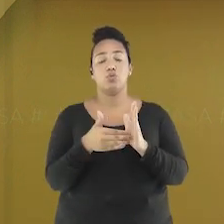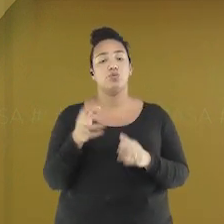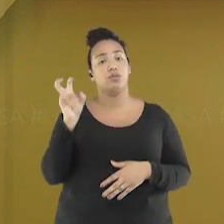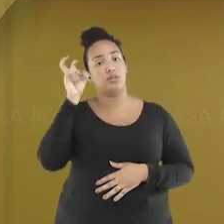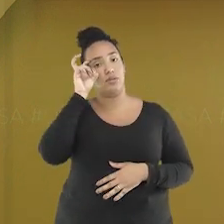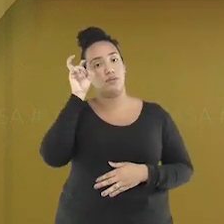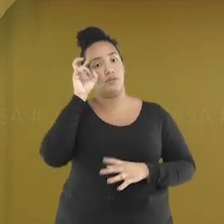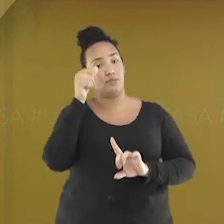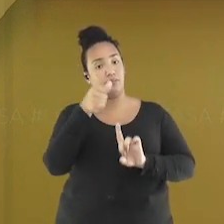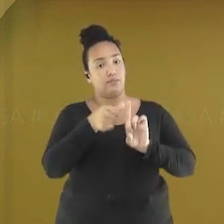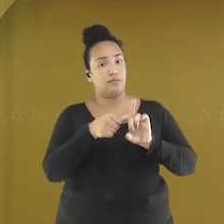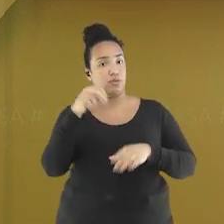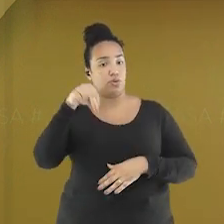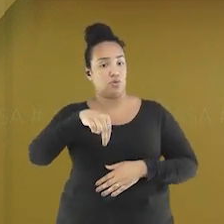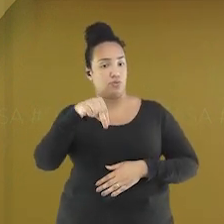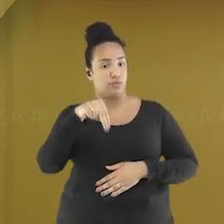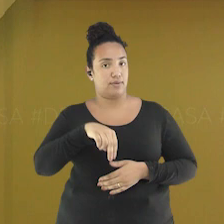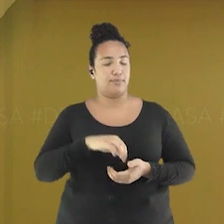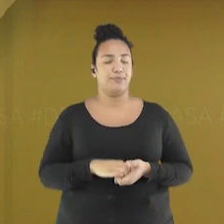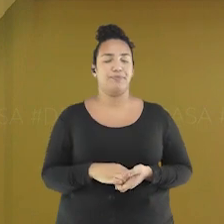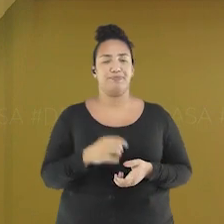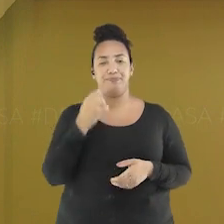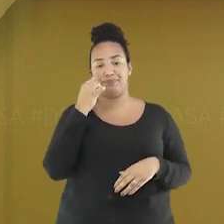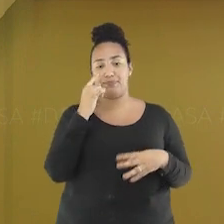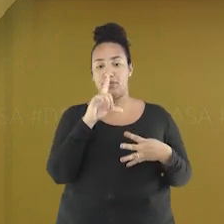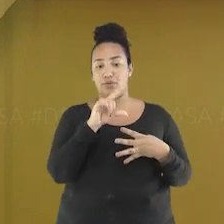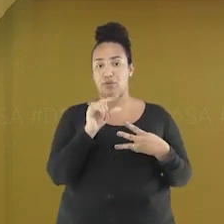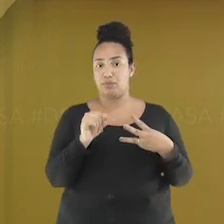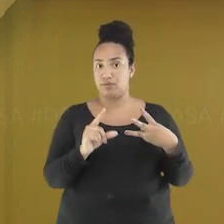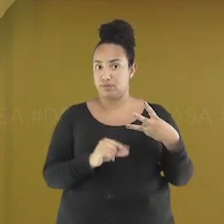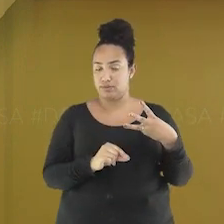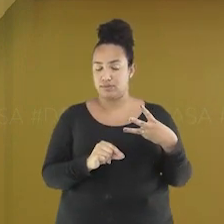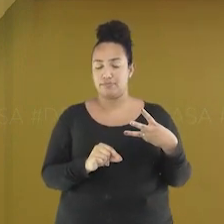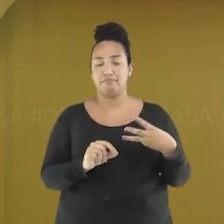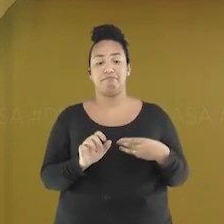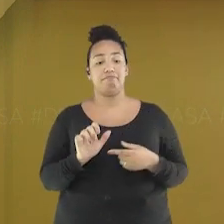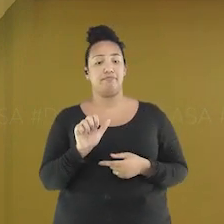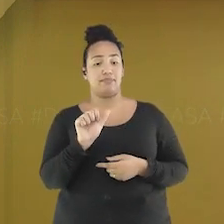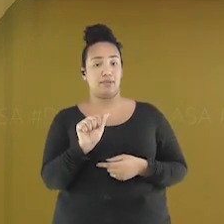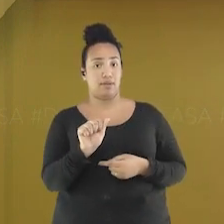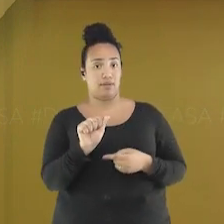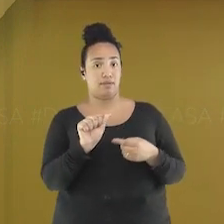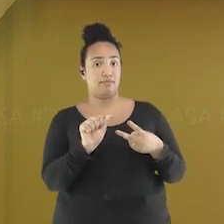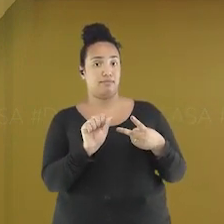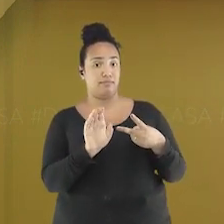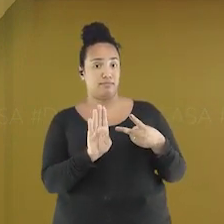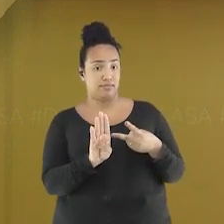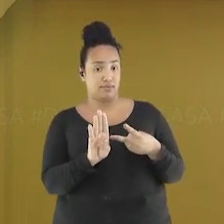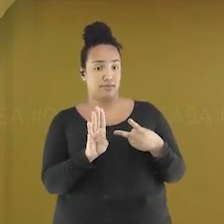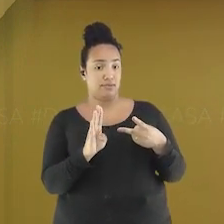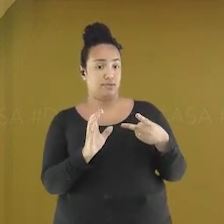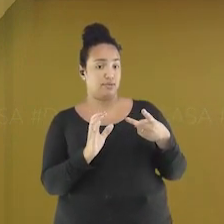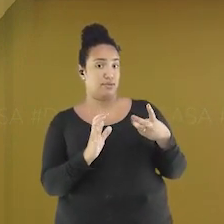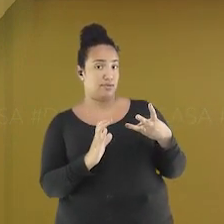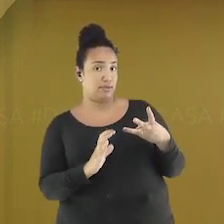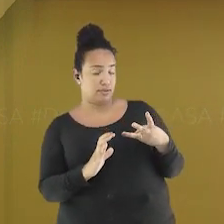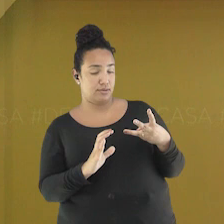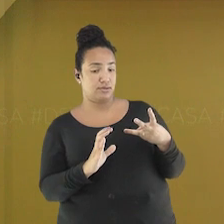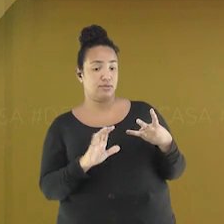última quinta-feira de novembro. Então vamos lá, opções. A. Veterans Day.